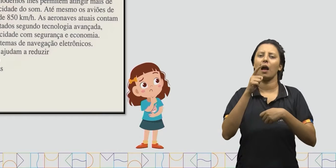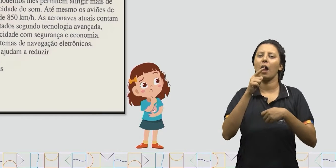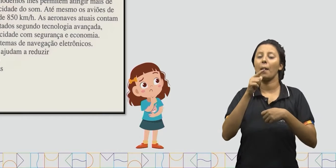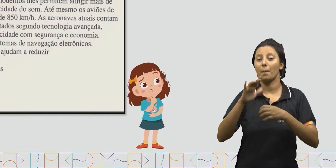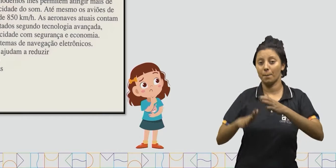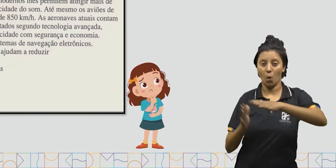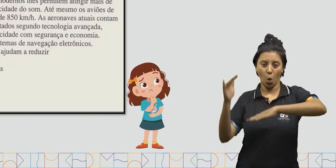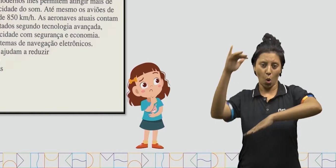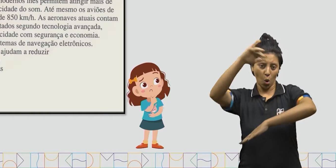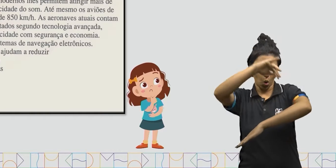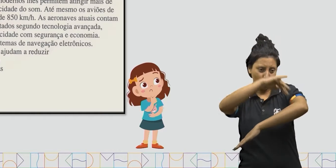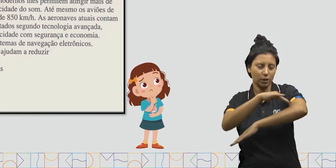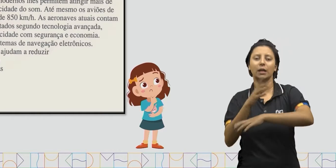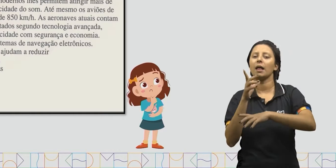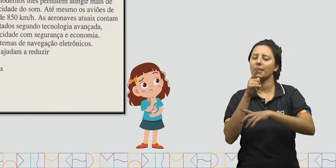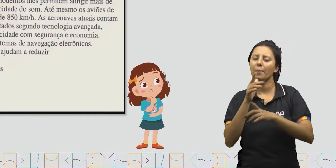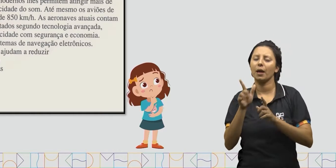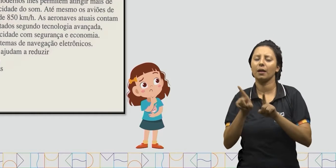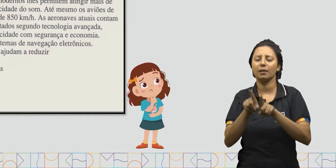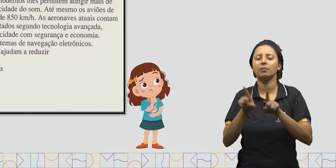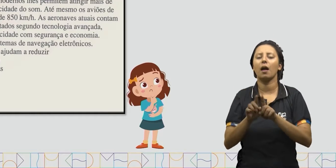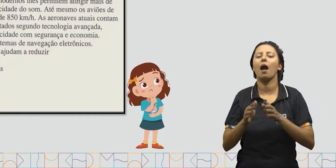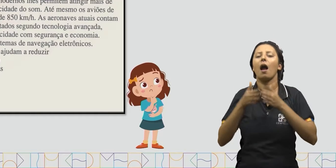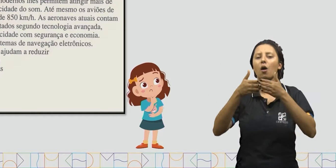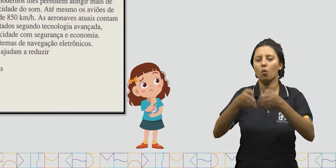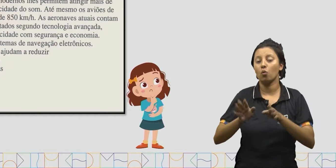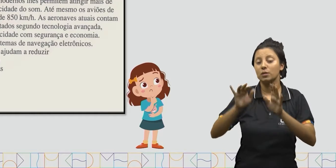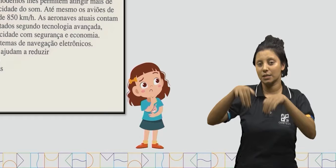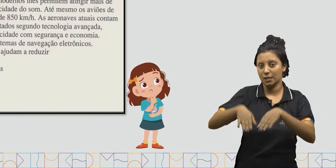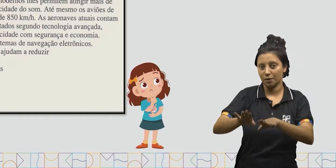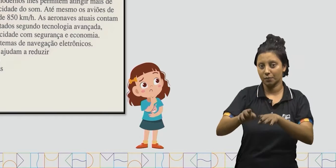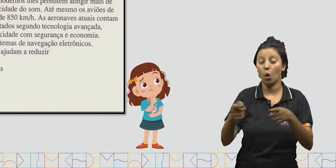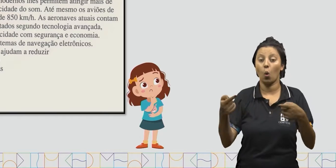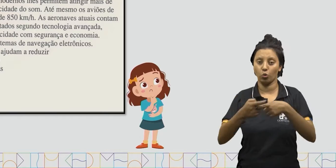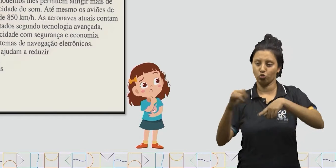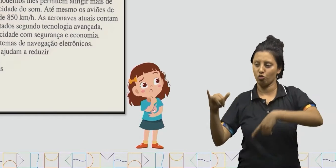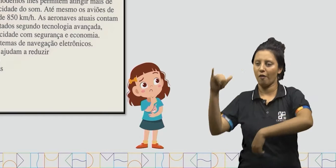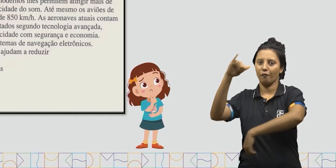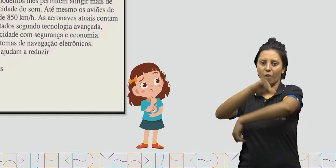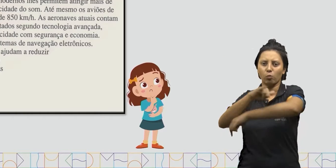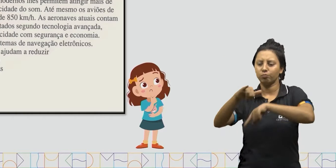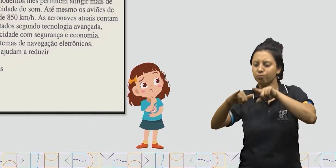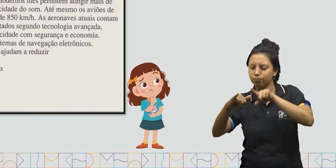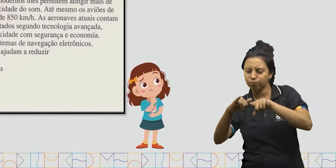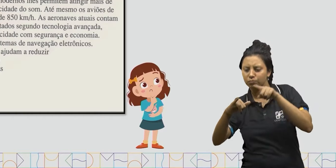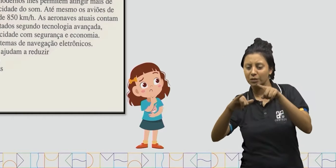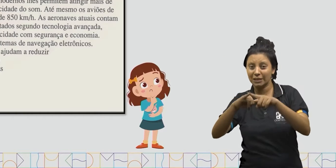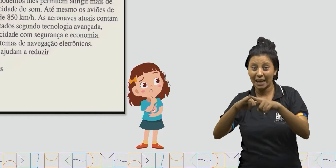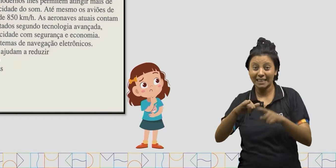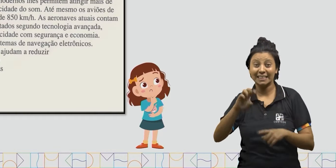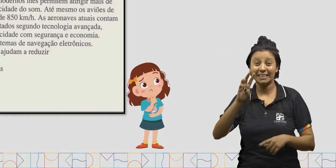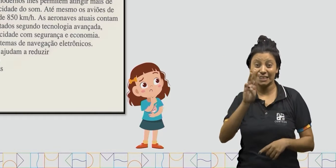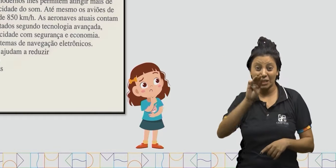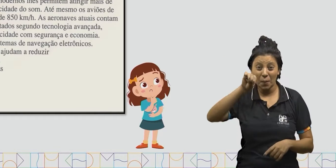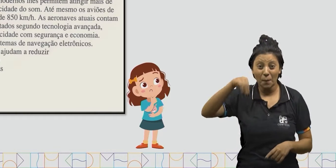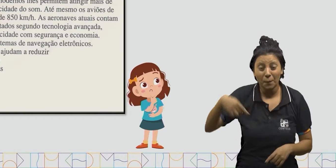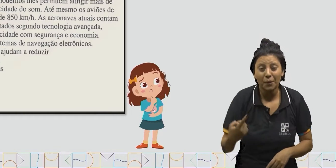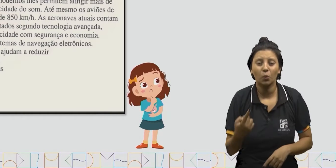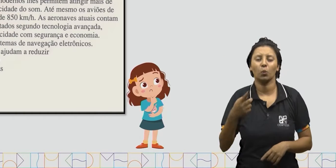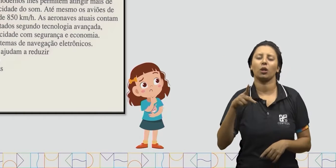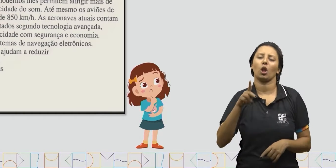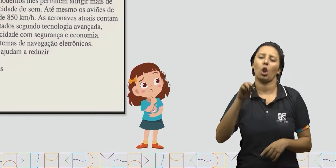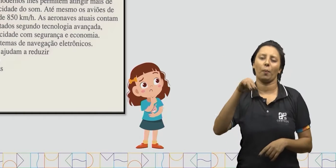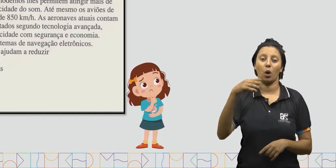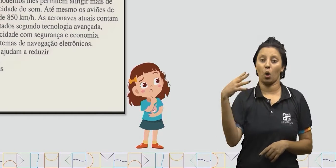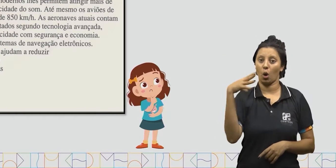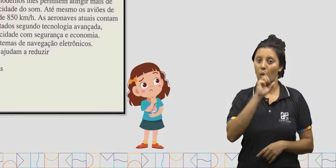montanhas e oceanos. As turbinas dos caças modernos lhes permitem atingir mais de 3.000 km por hora,